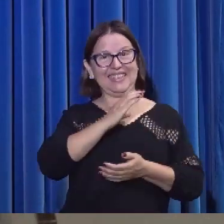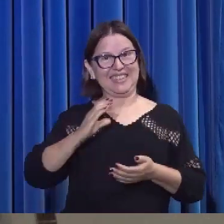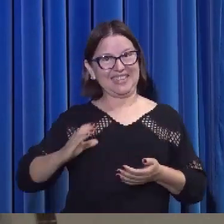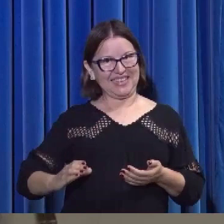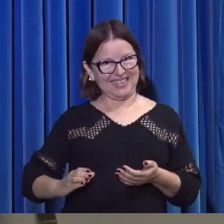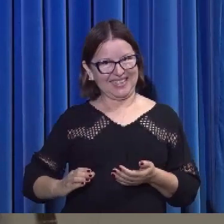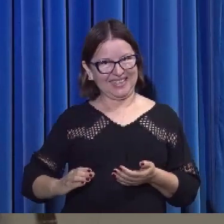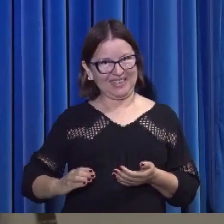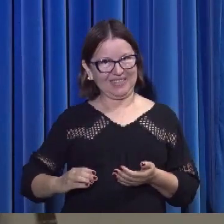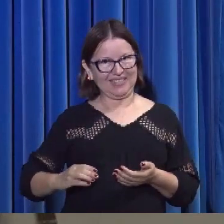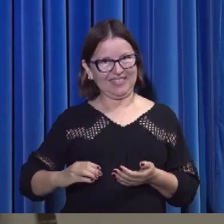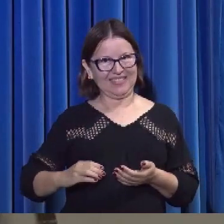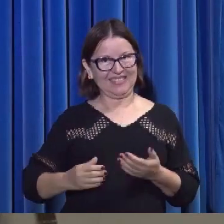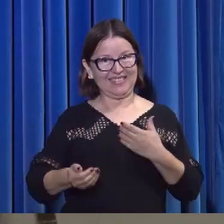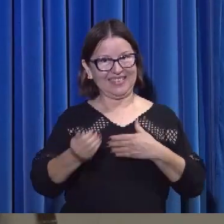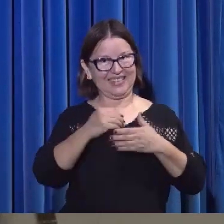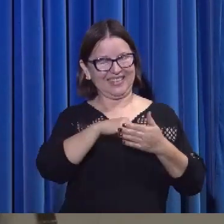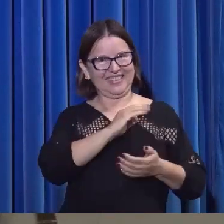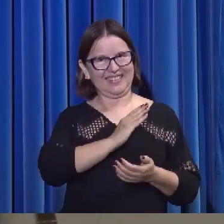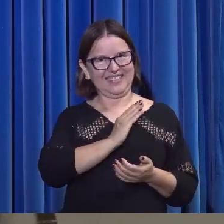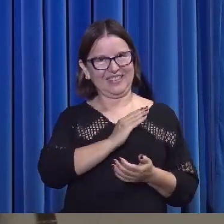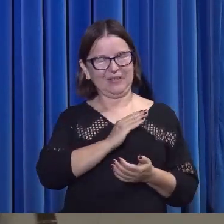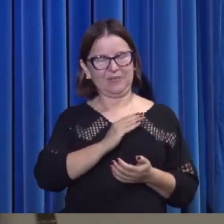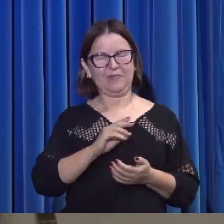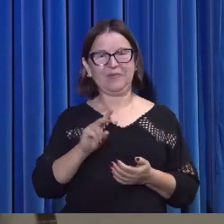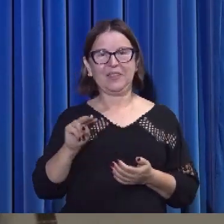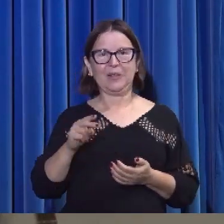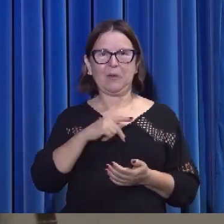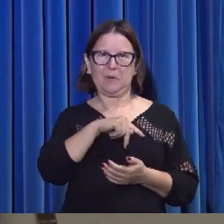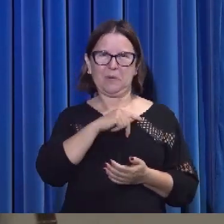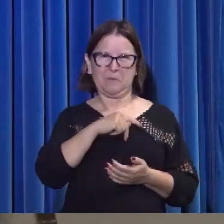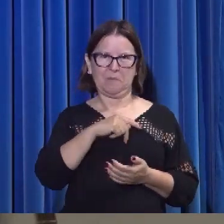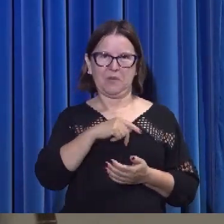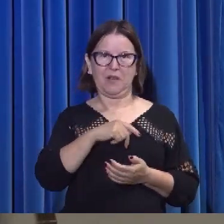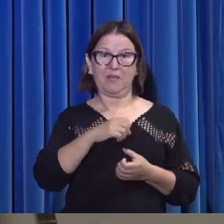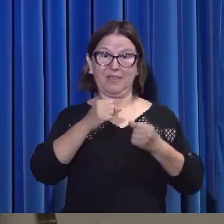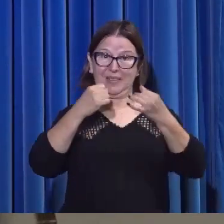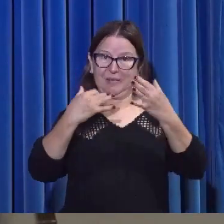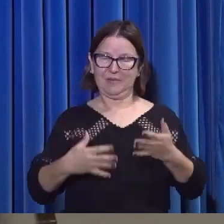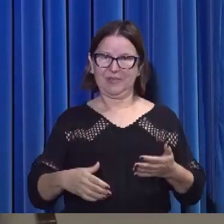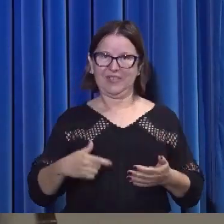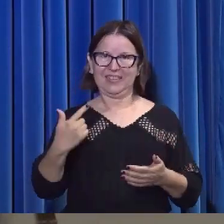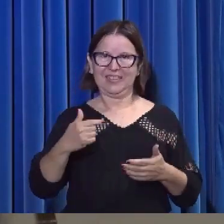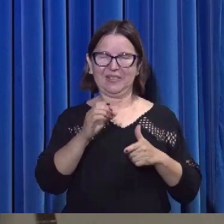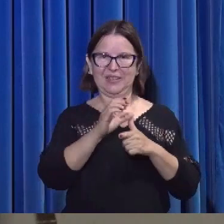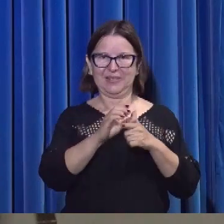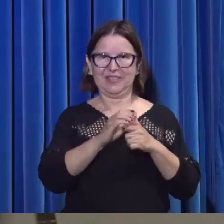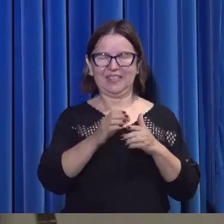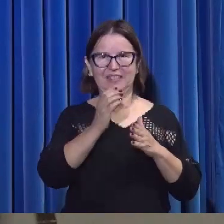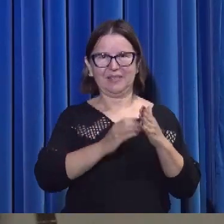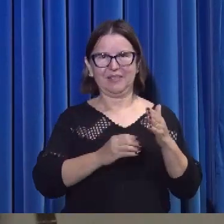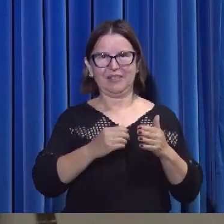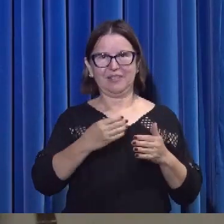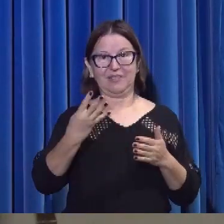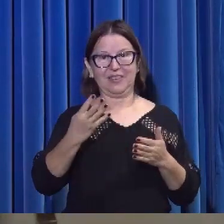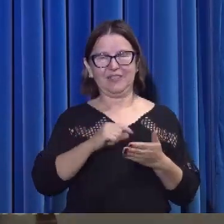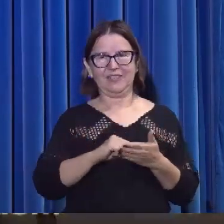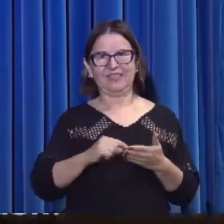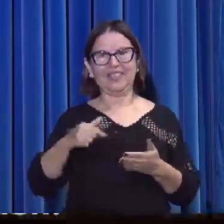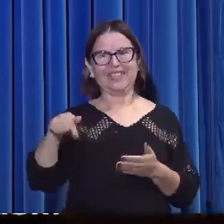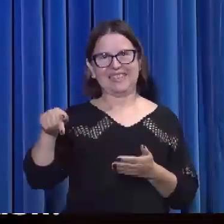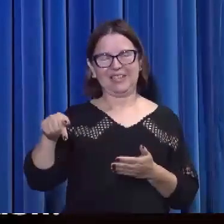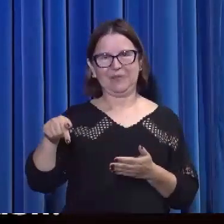nos explica o apóstolo Paulo em 2 Coríntios, capítulo 4, versículo 7.